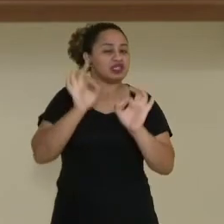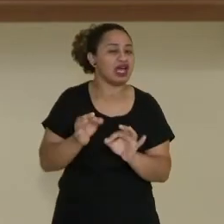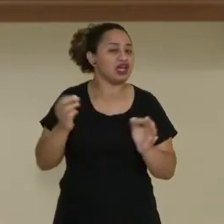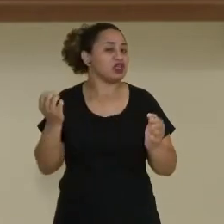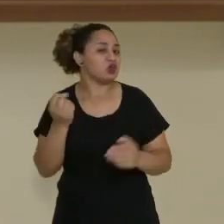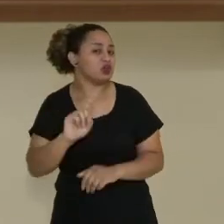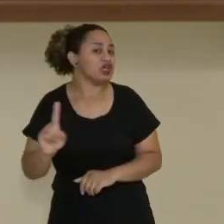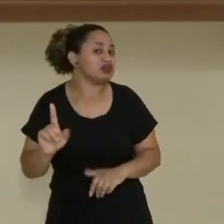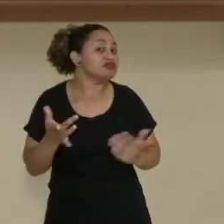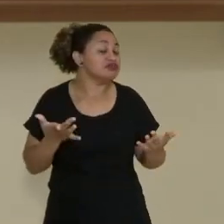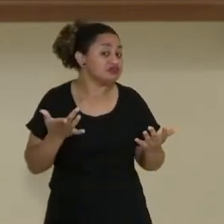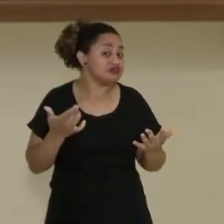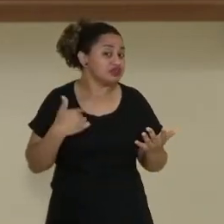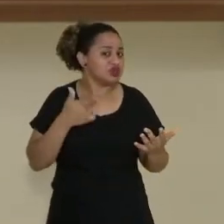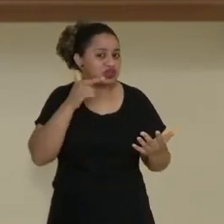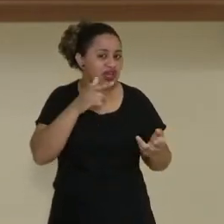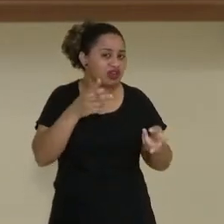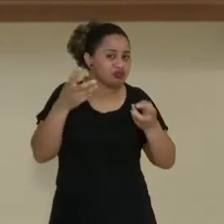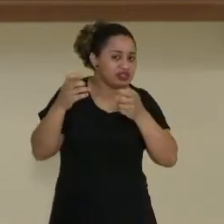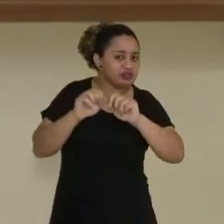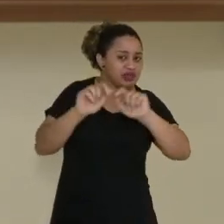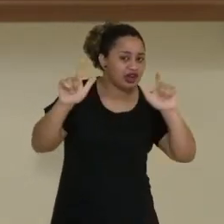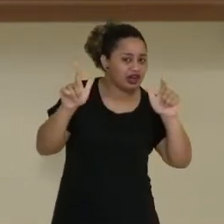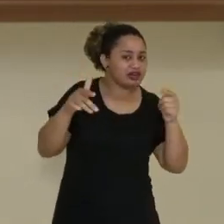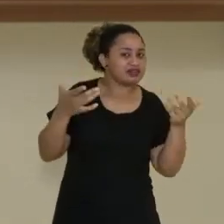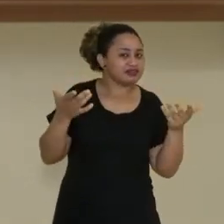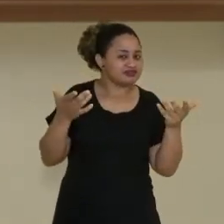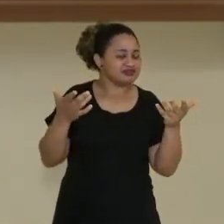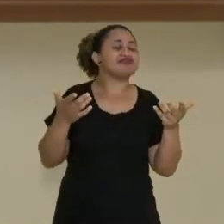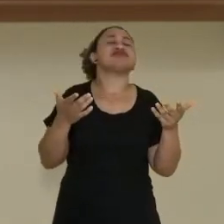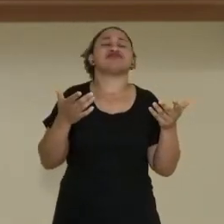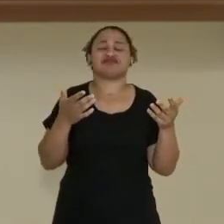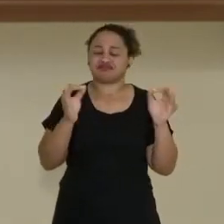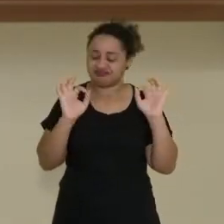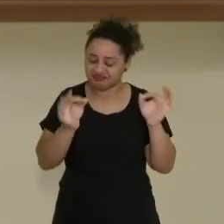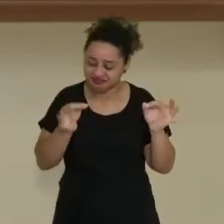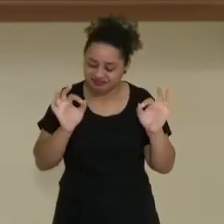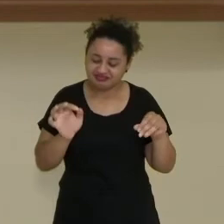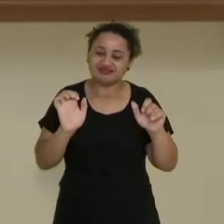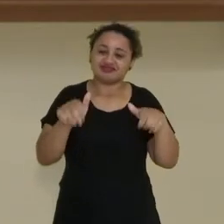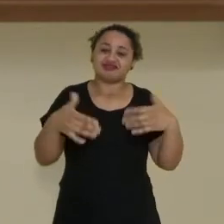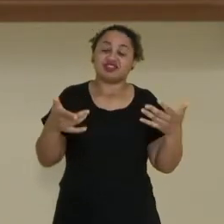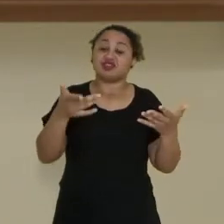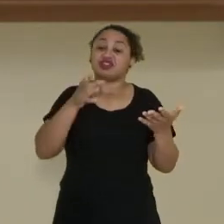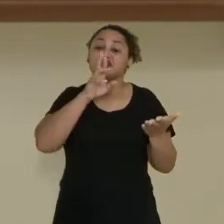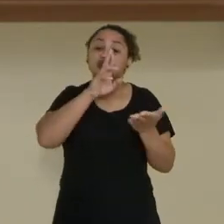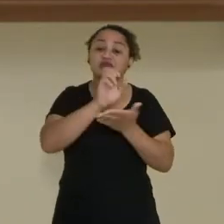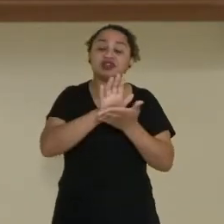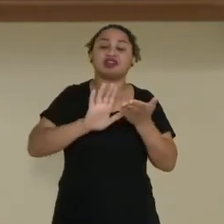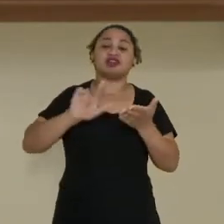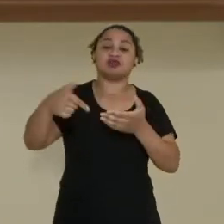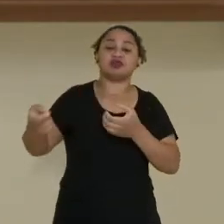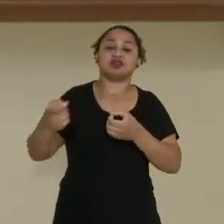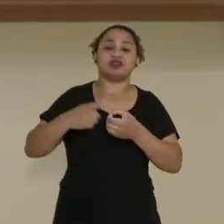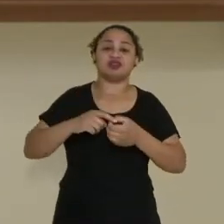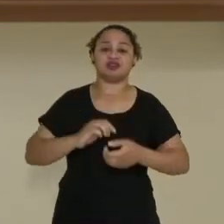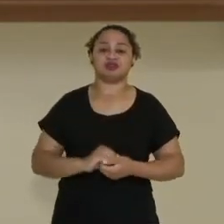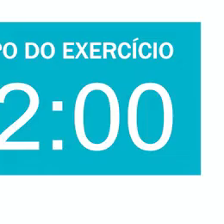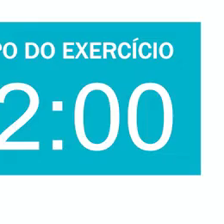acertada? Você consegue perceber? Ah, muito bem. Então faz aí que eu já volto.